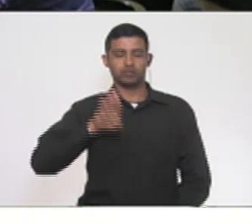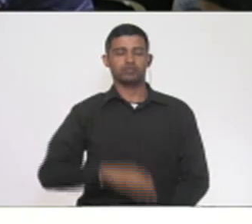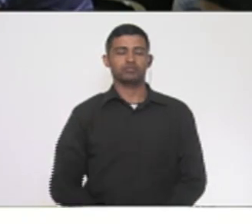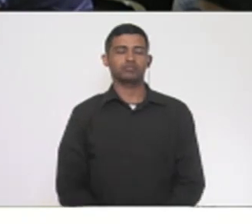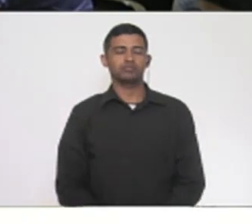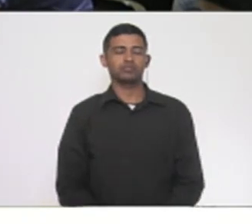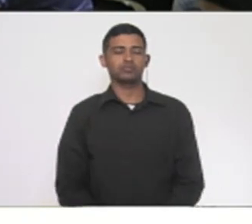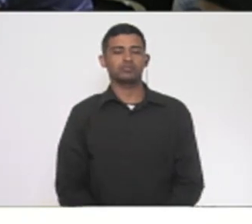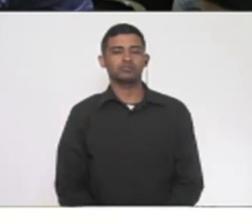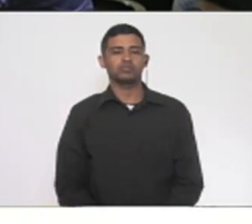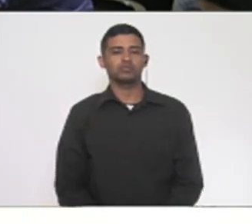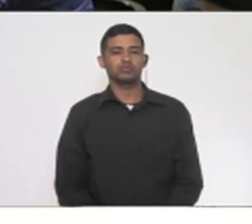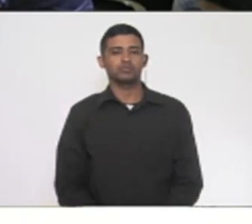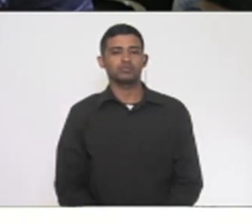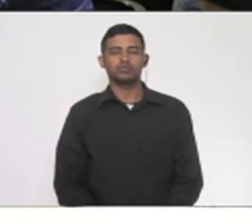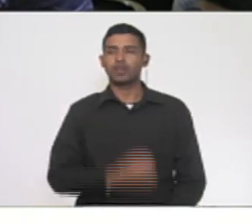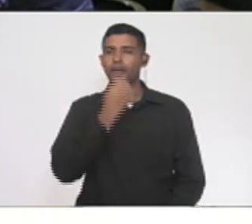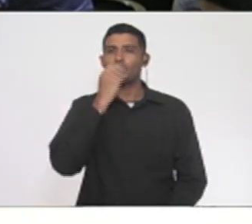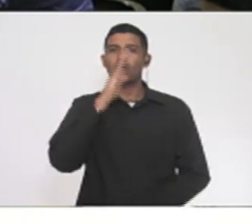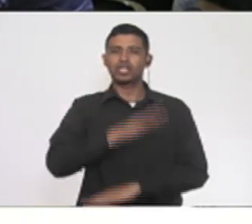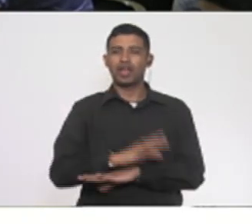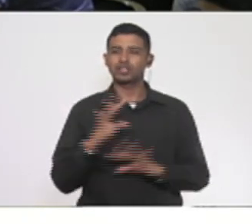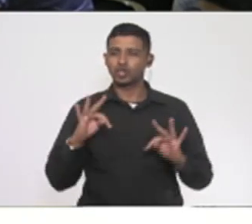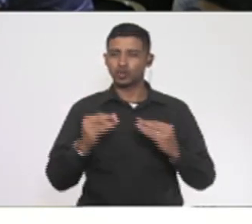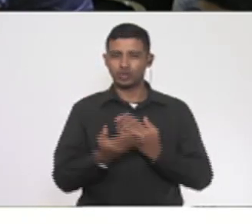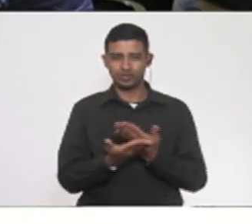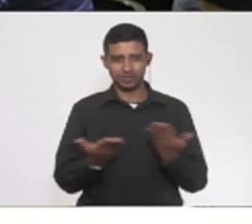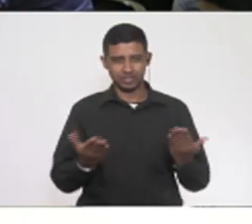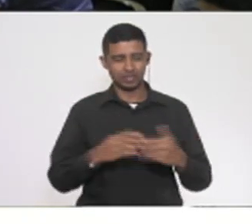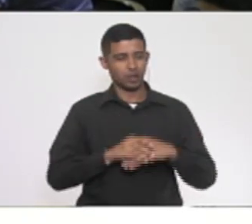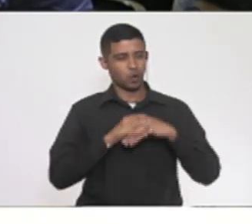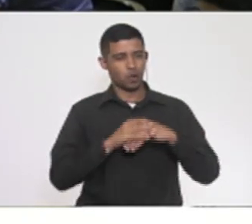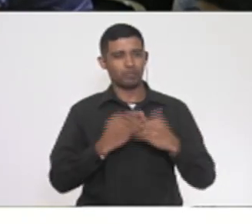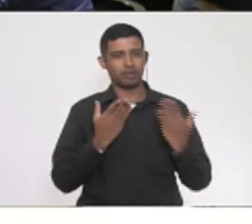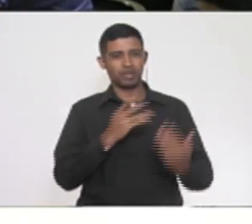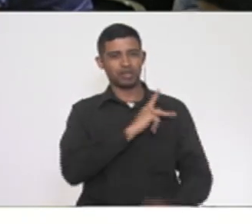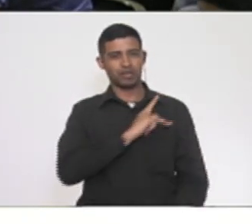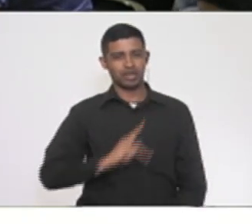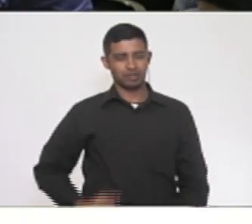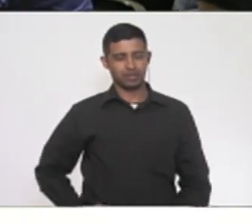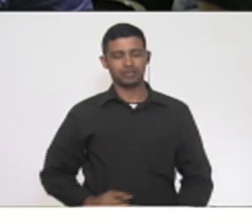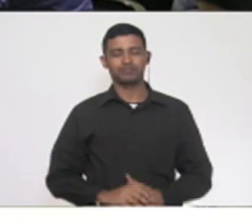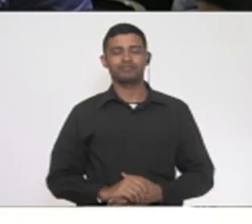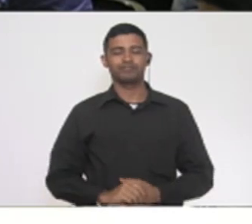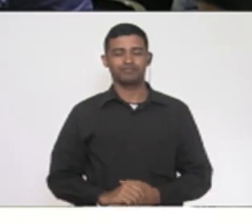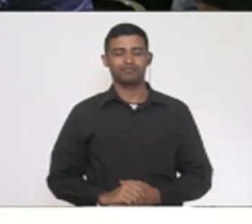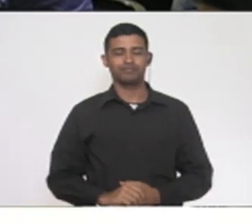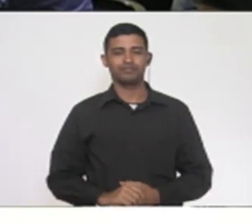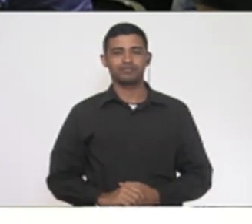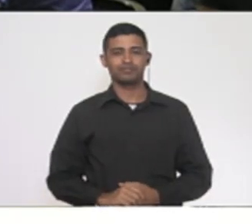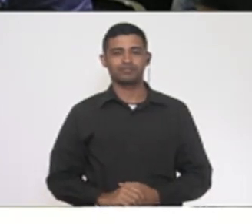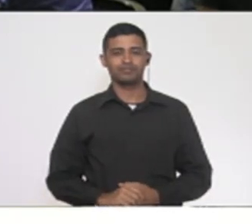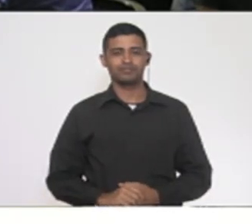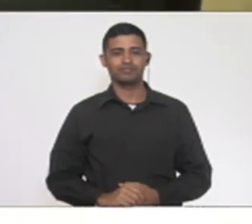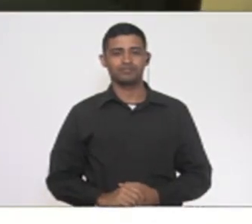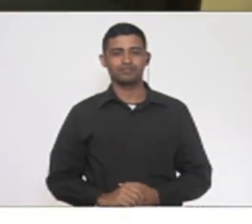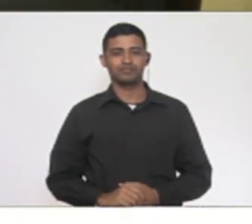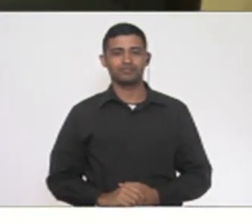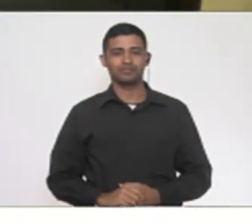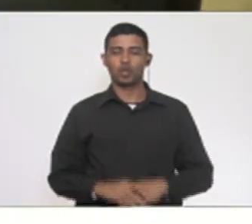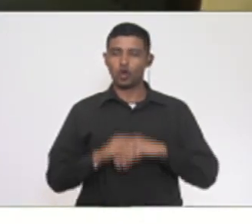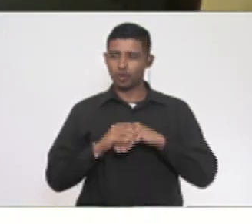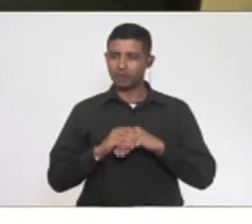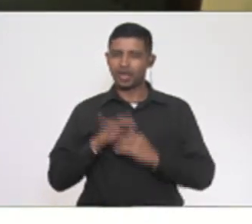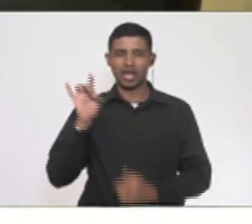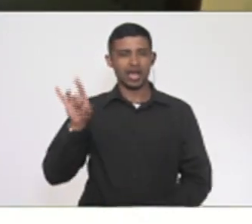Bem, uma boa tarde a todos. Quero cumprimentar o nosso presidente, cumprimentando o presidente Marcos, cumprimenta a todos